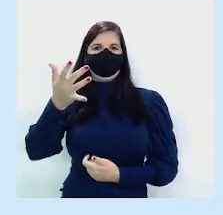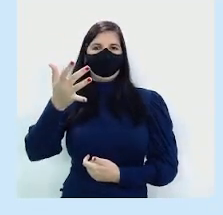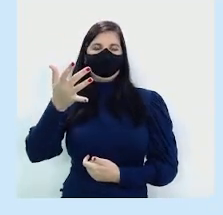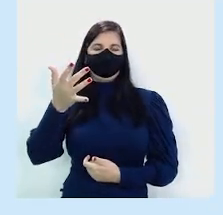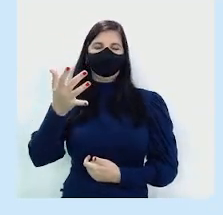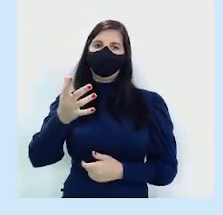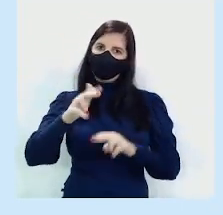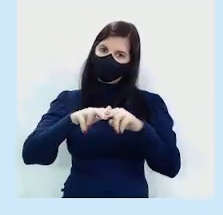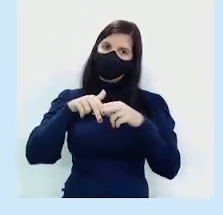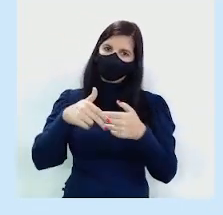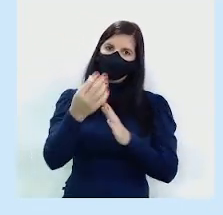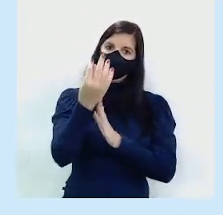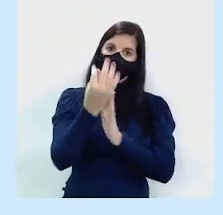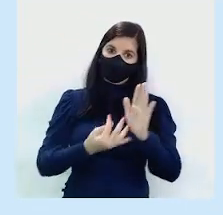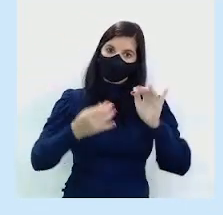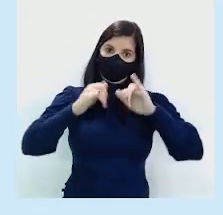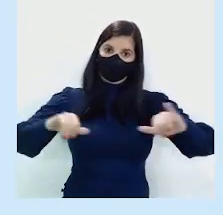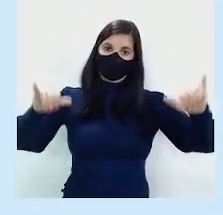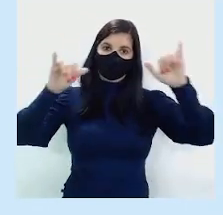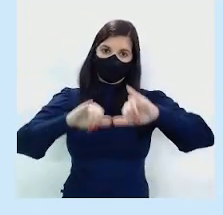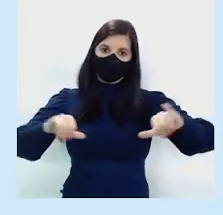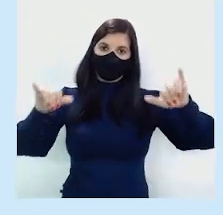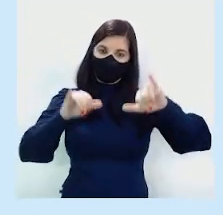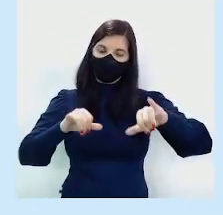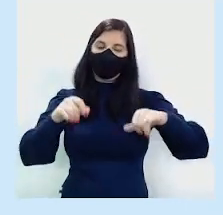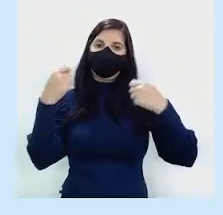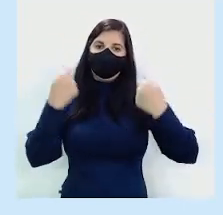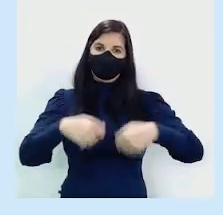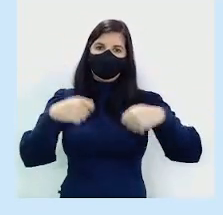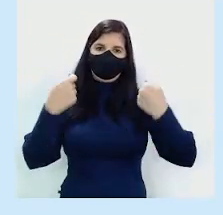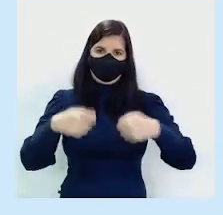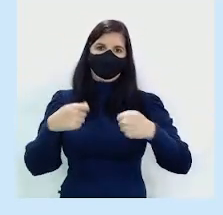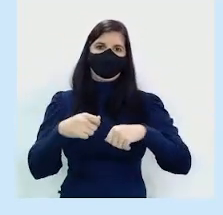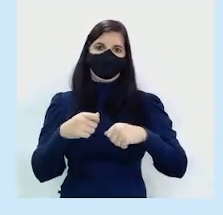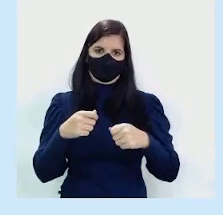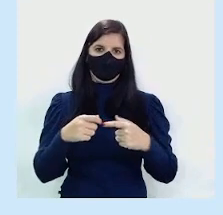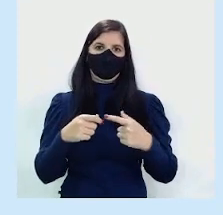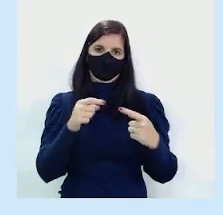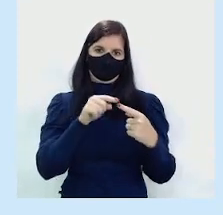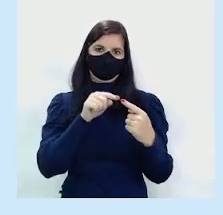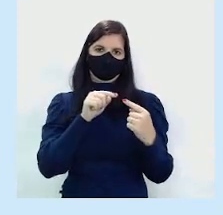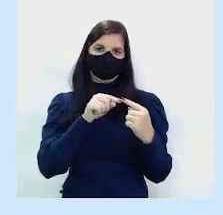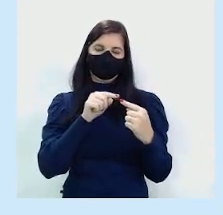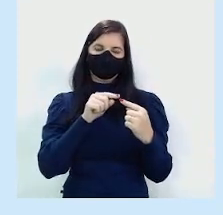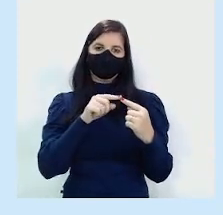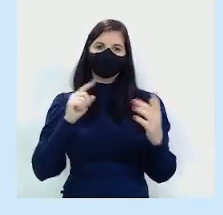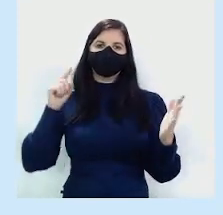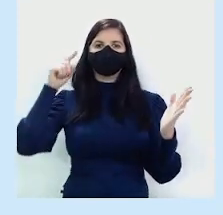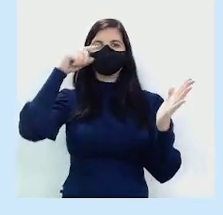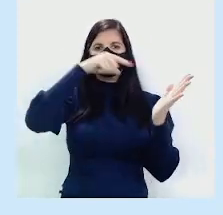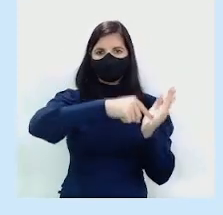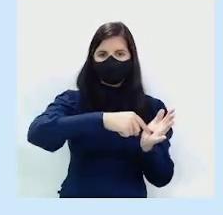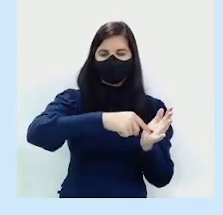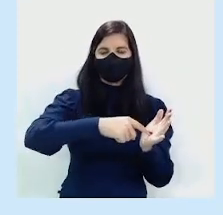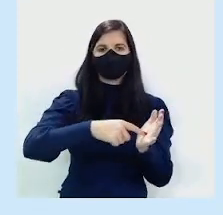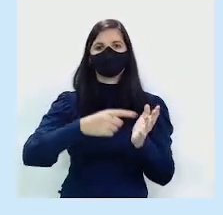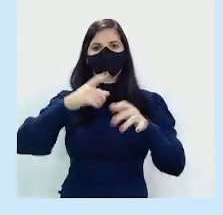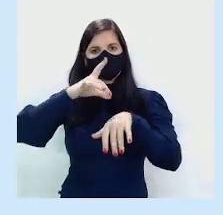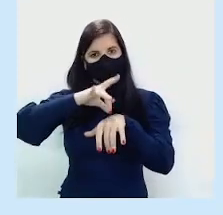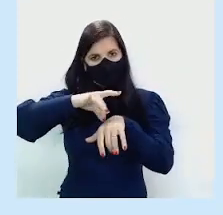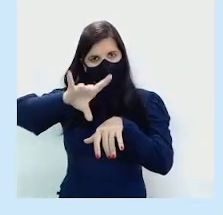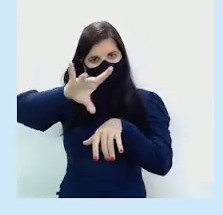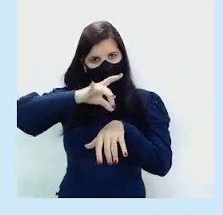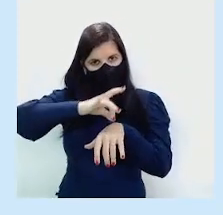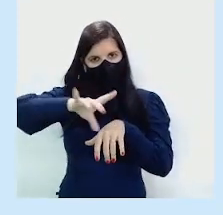passado? Então, o texto de divulgação científica ele deve ser dessa forma. Porque o objetivo é esse, é passar